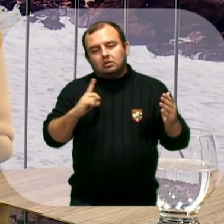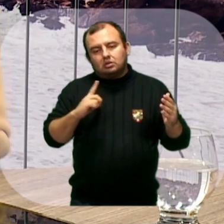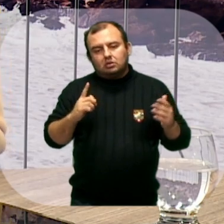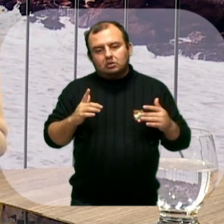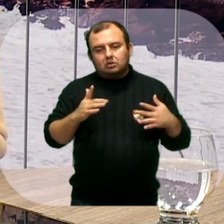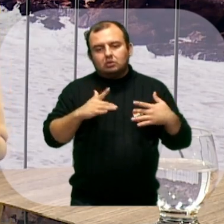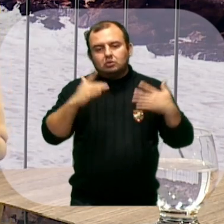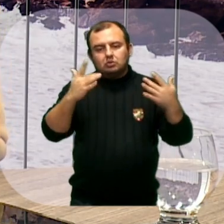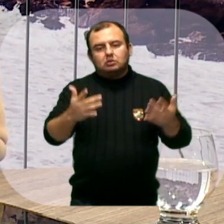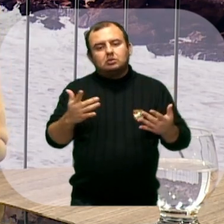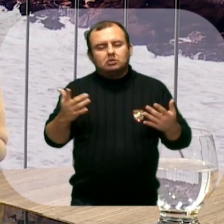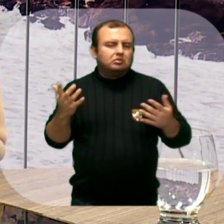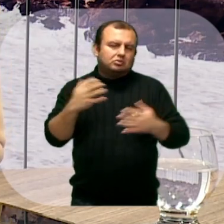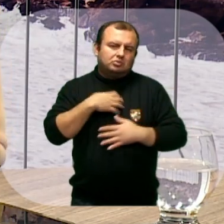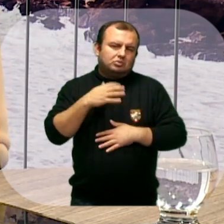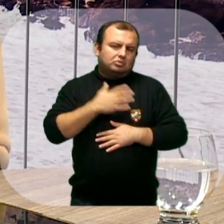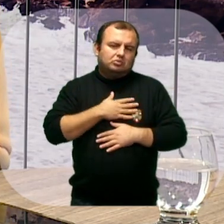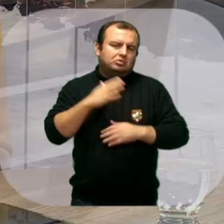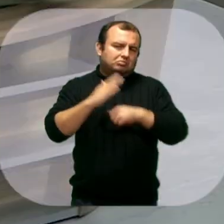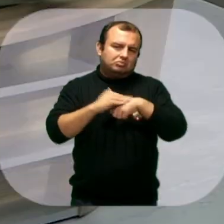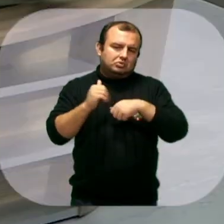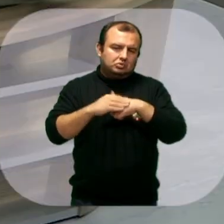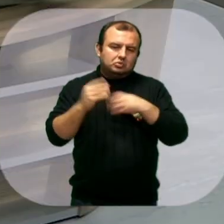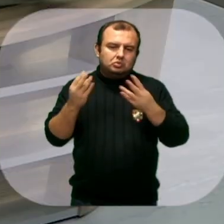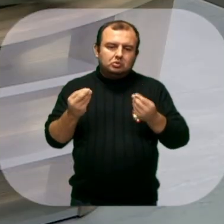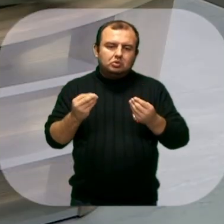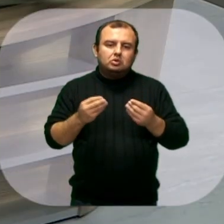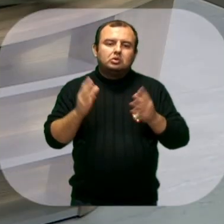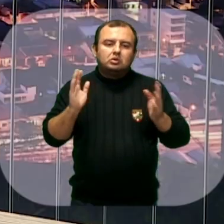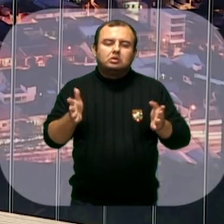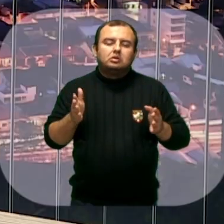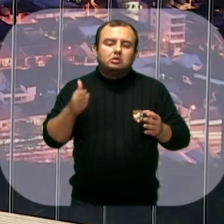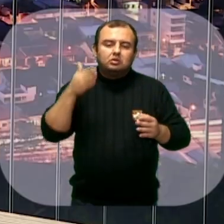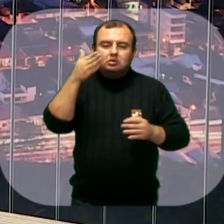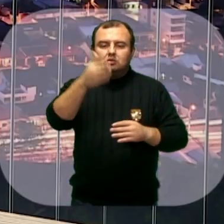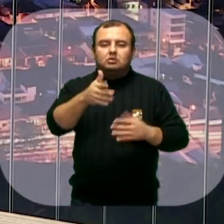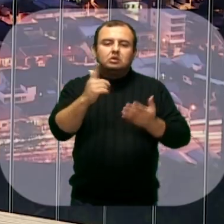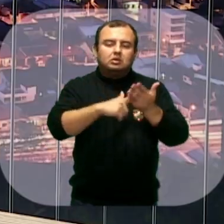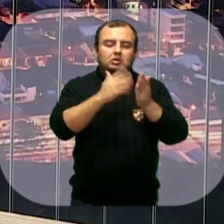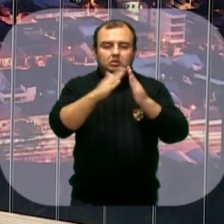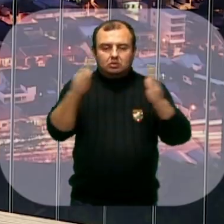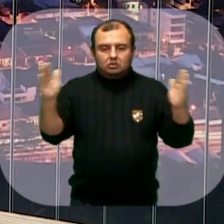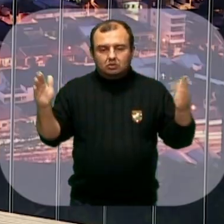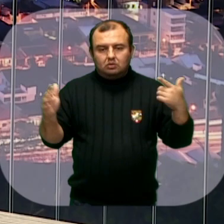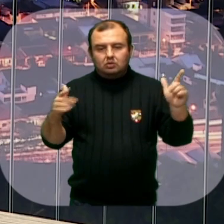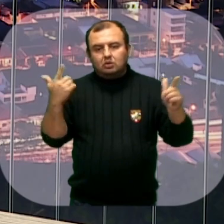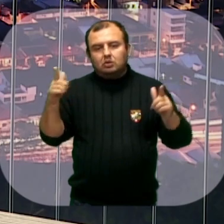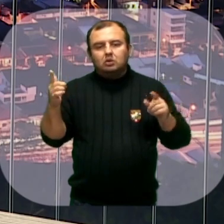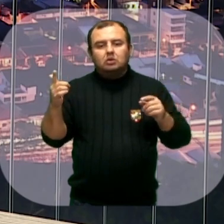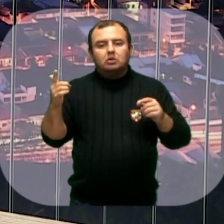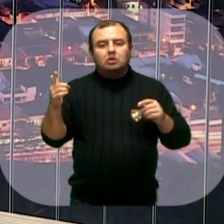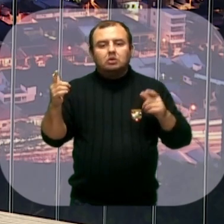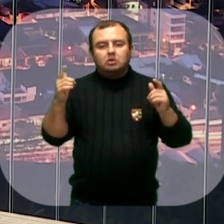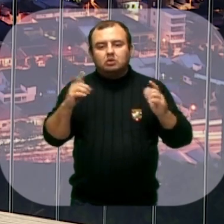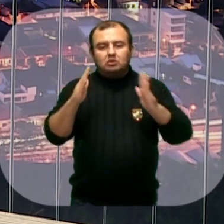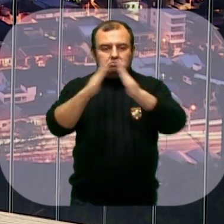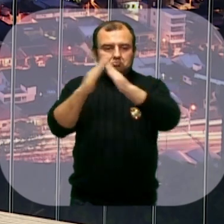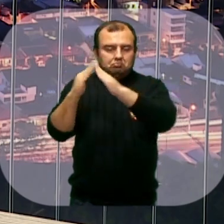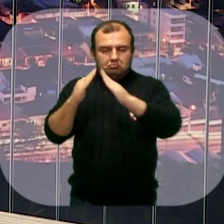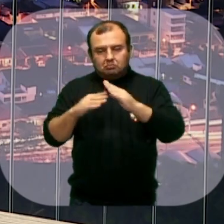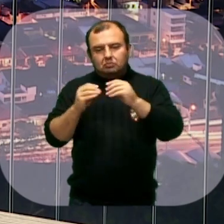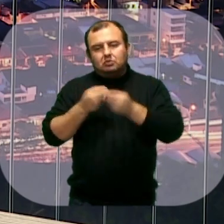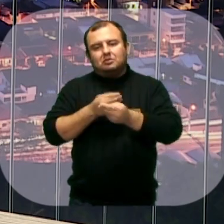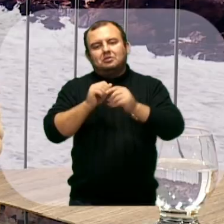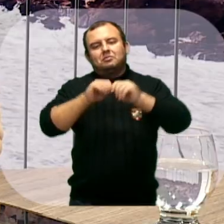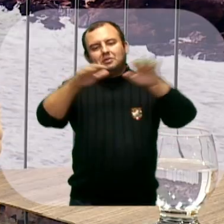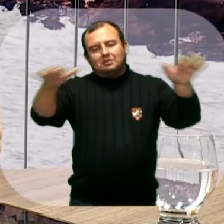escrito doação, a gente vai receber com muito carinho. Ou vai direto na biblioteca ou vai em alguma das casinhas. Das casinhas